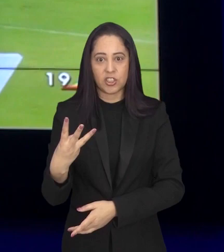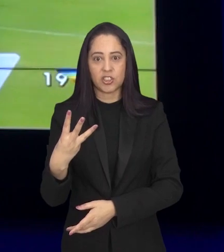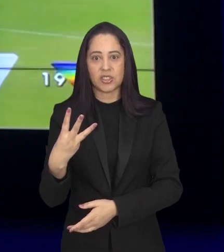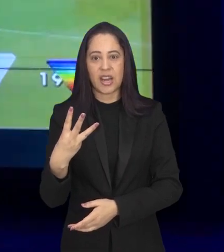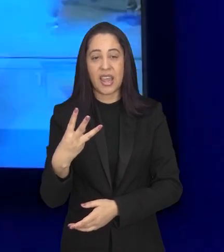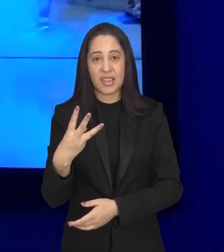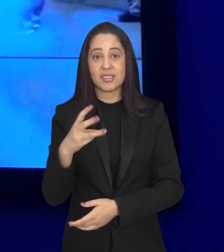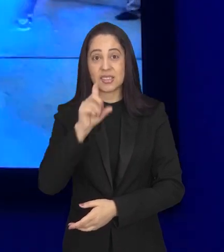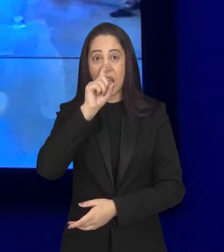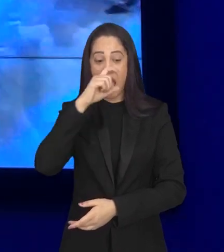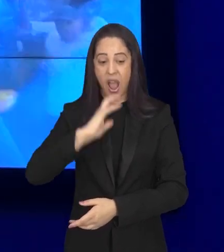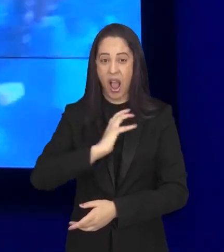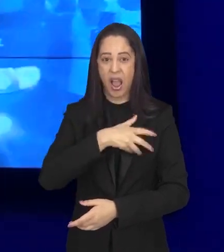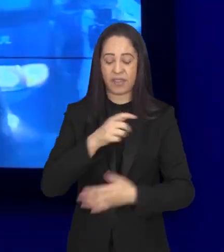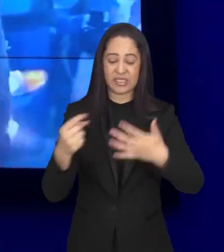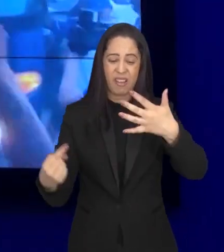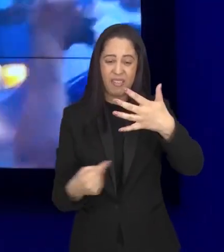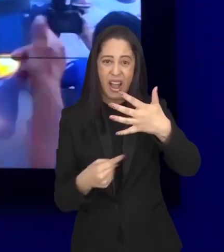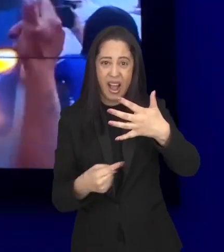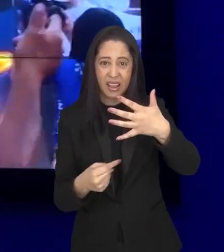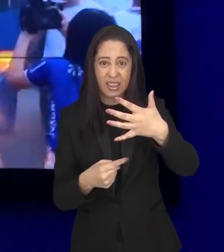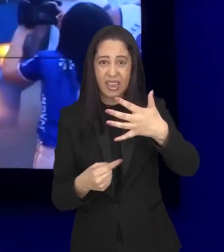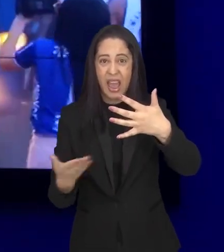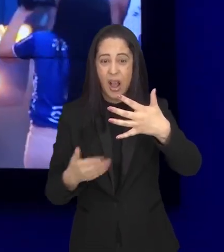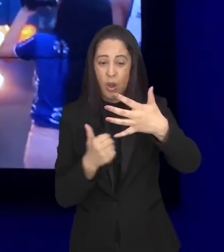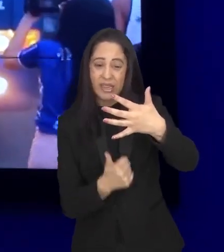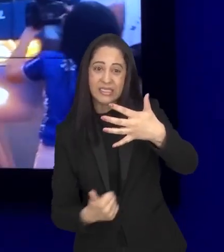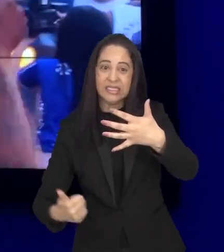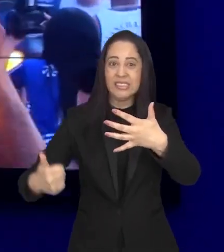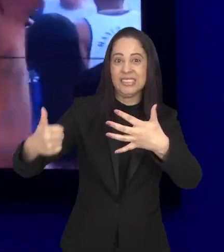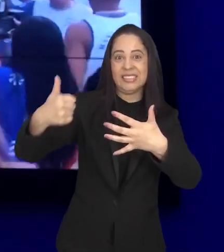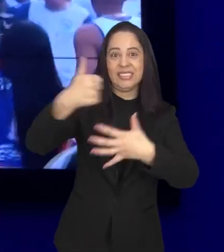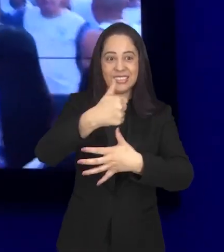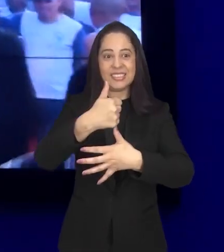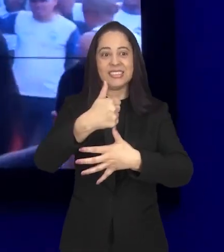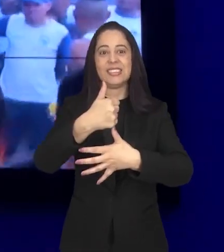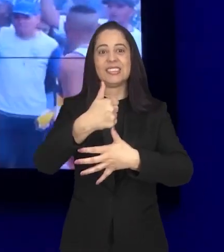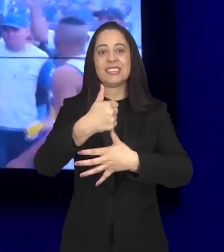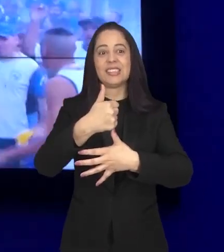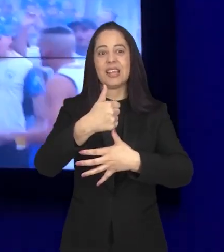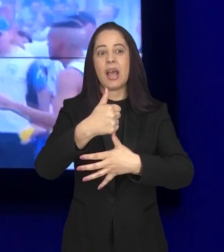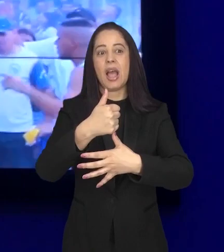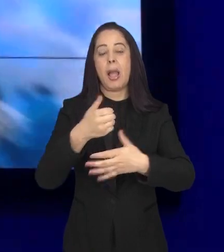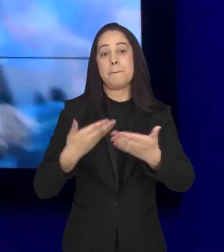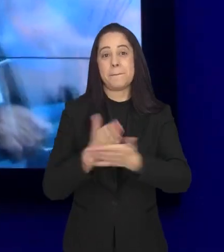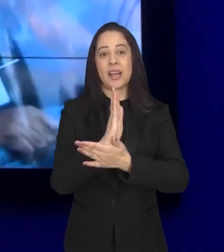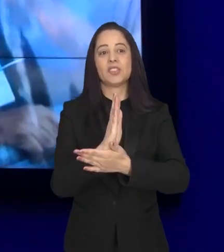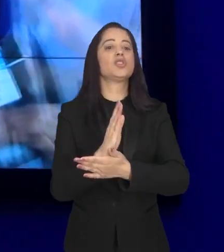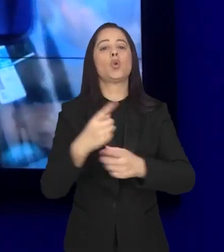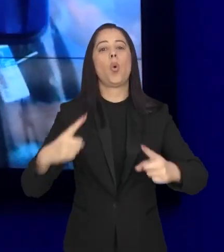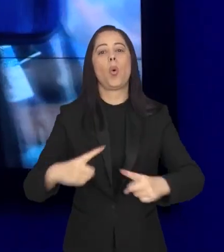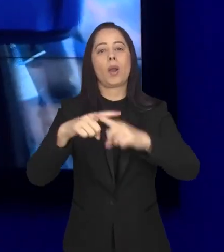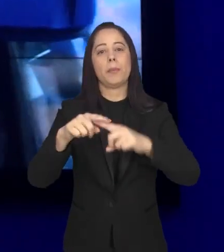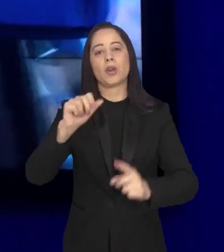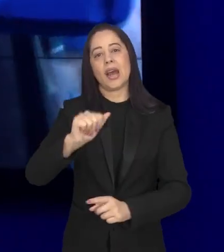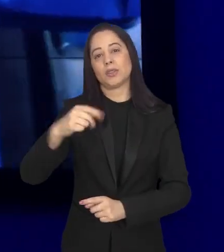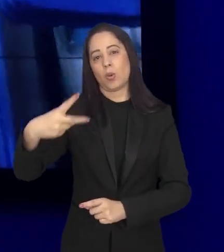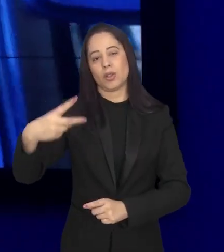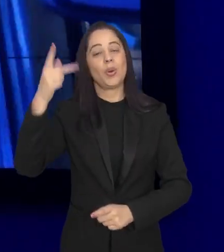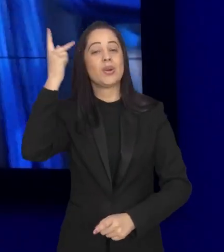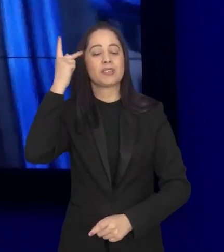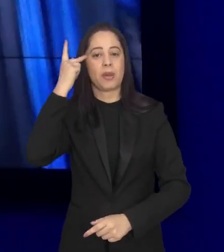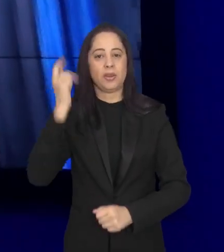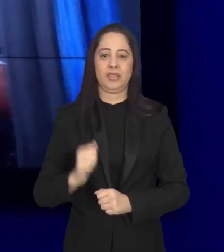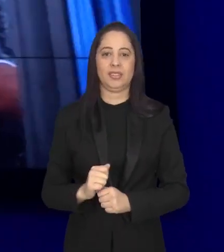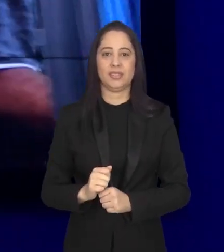de campeão. Neste ano, o treinador tirou a Águia do Vale da última colocação do campeonato e conduziu até o acesso para